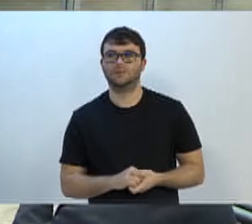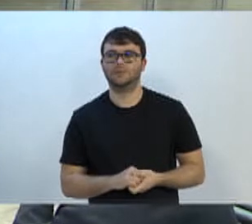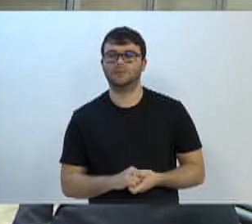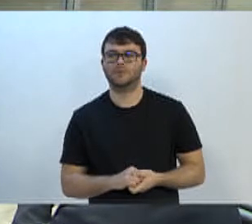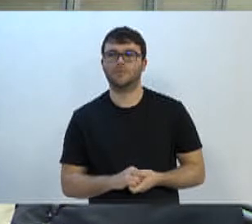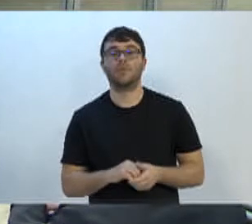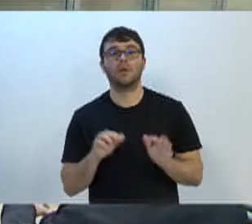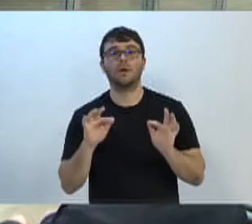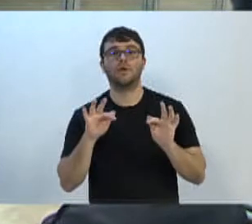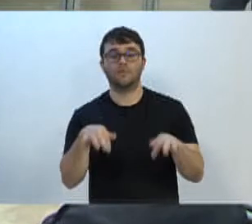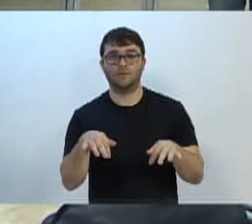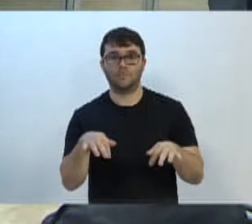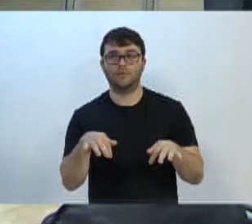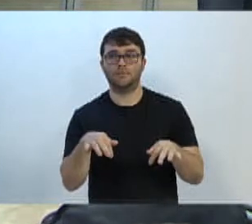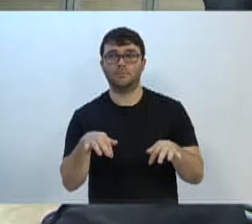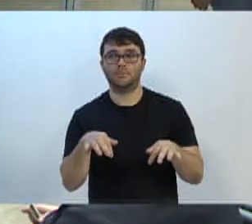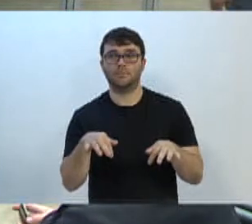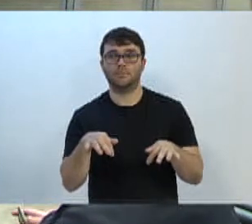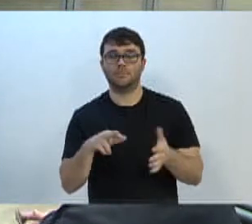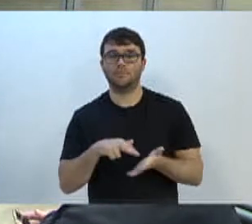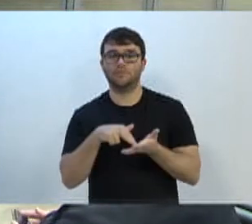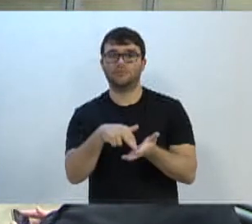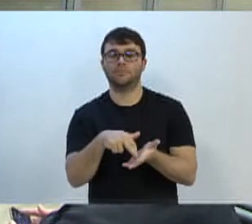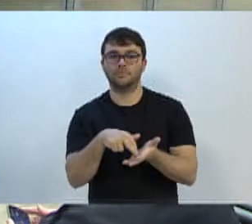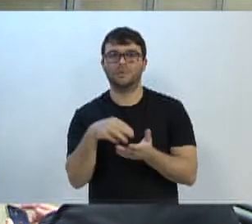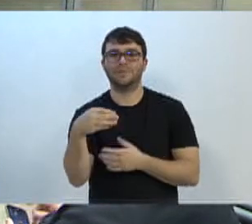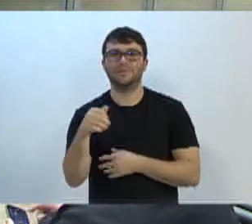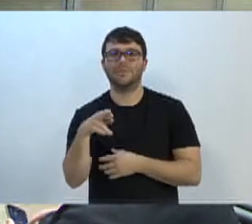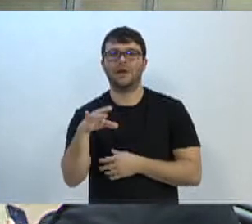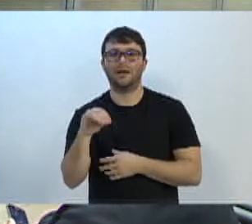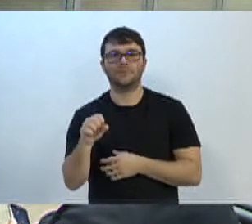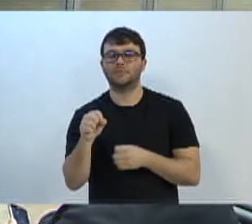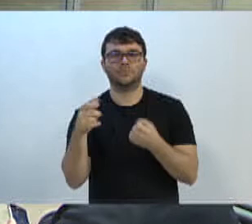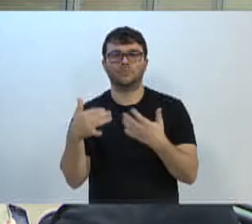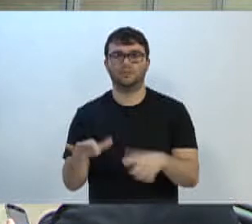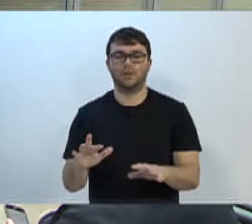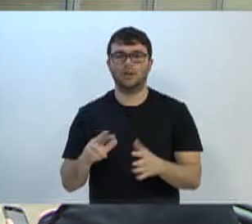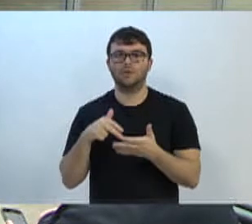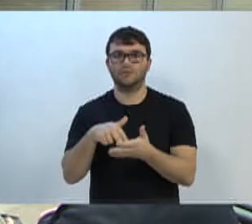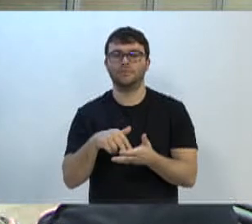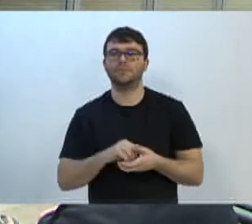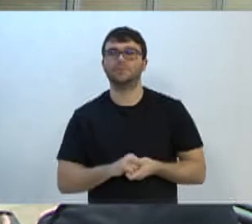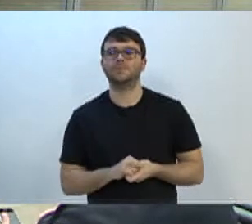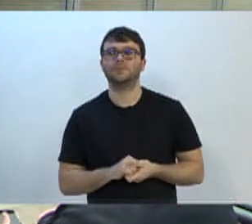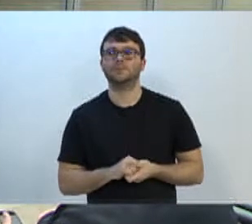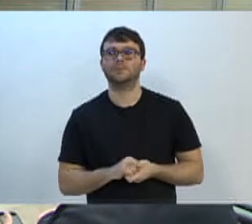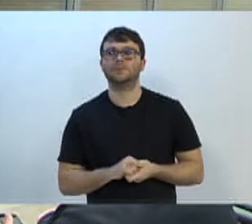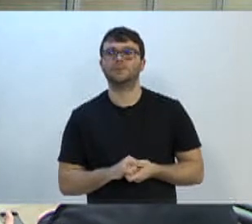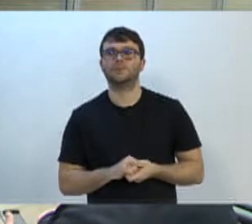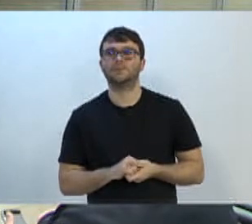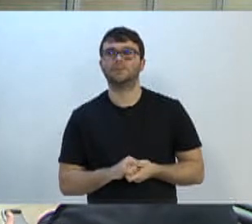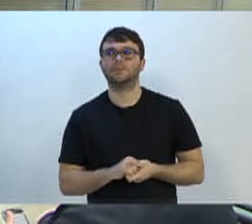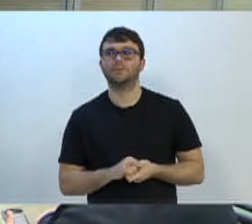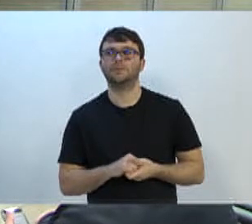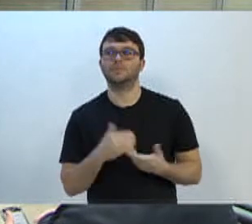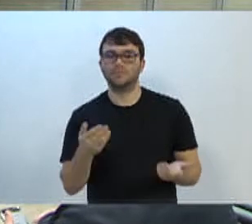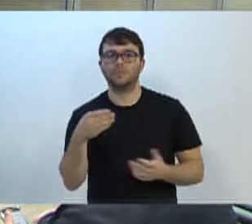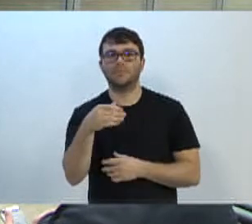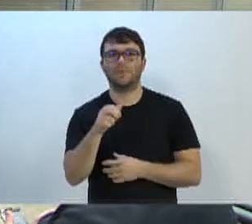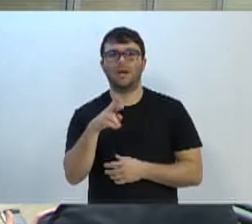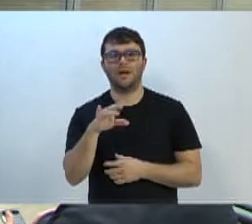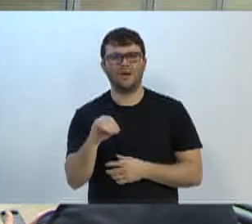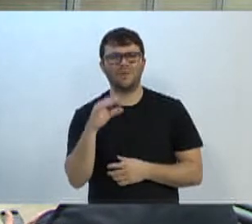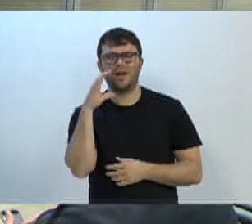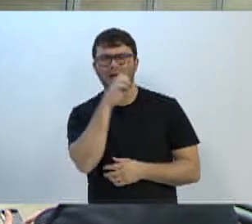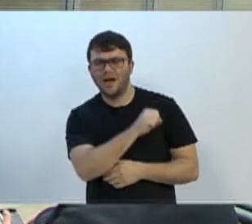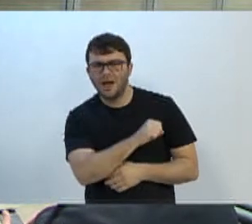para finalizar OS inscritos não Marcos realmente não quis então vou cortar aqui o Mauro de